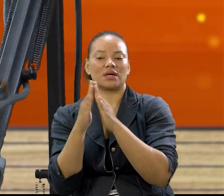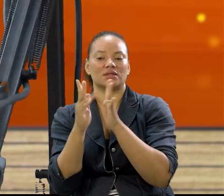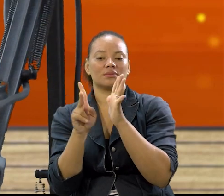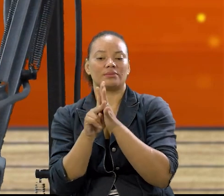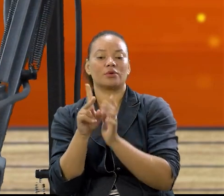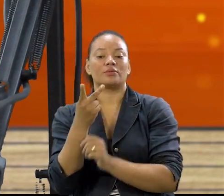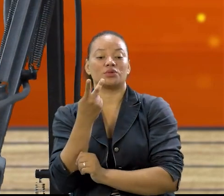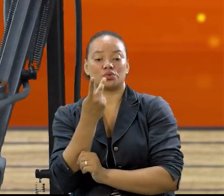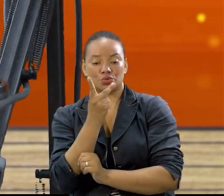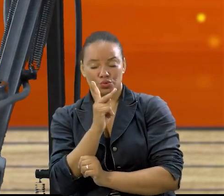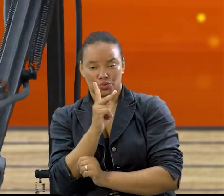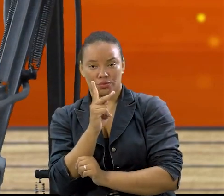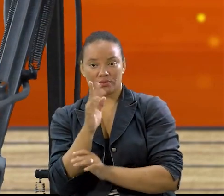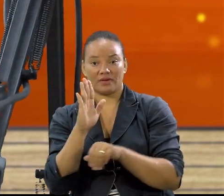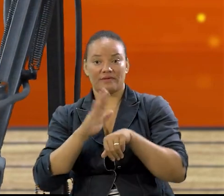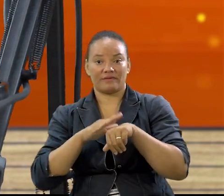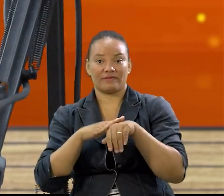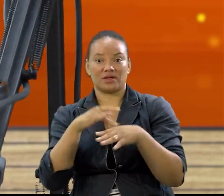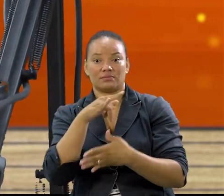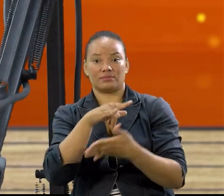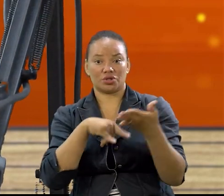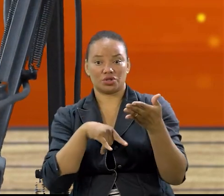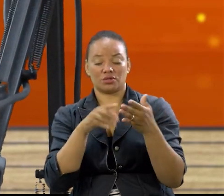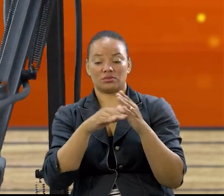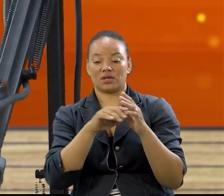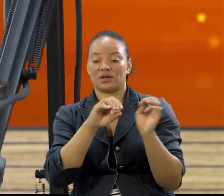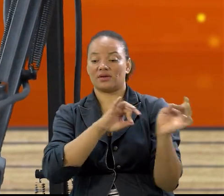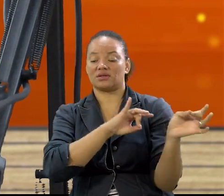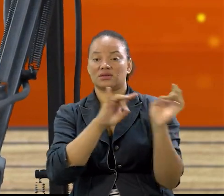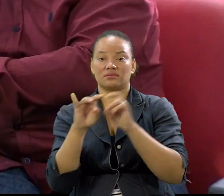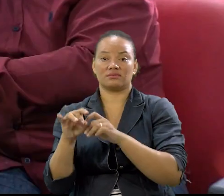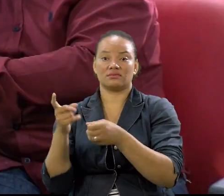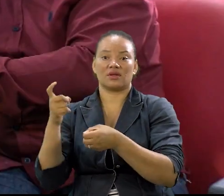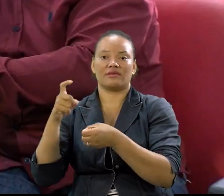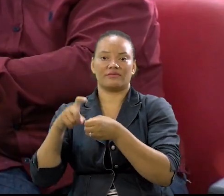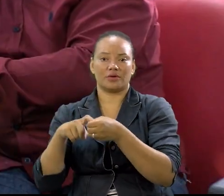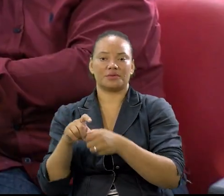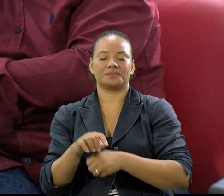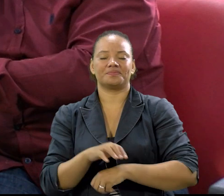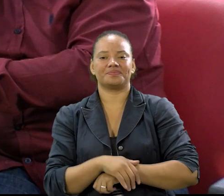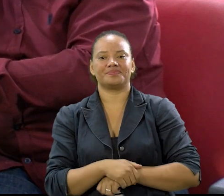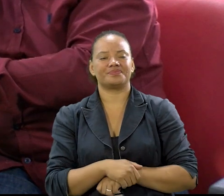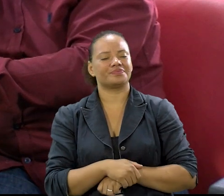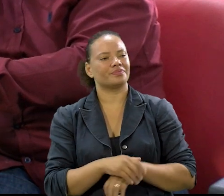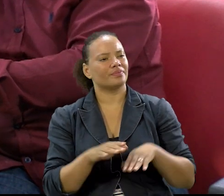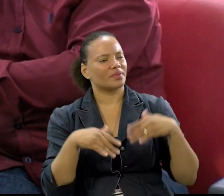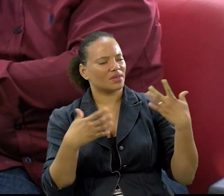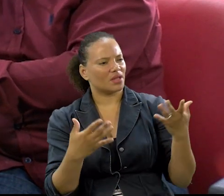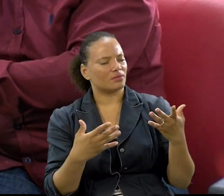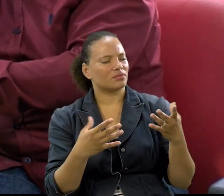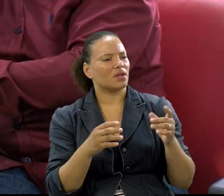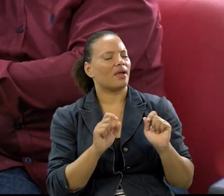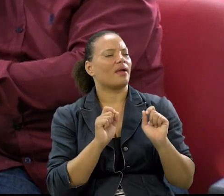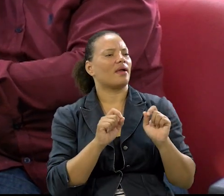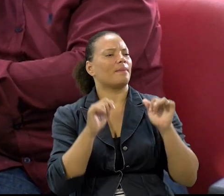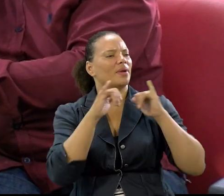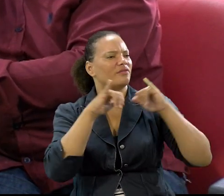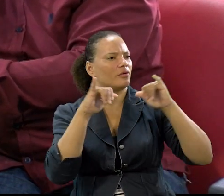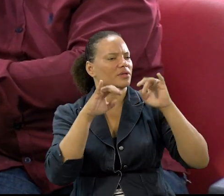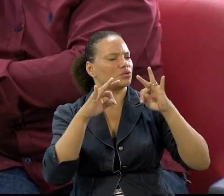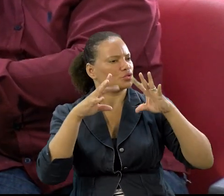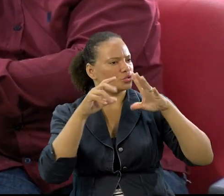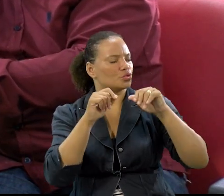residência eles fazem um encaminhamento e a criança volta a título de informação para que as pessoas não percam tempo quando levar uma criança